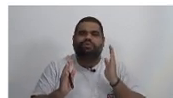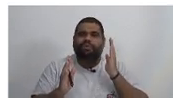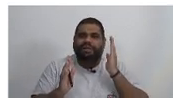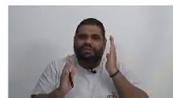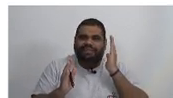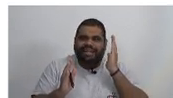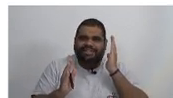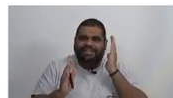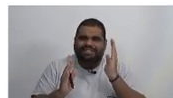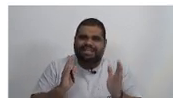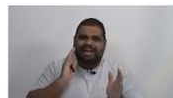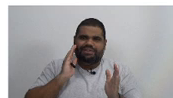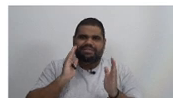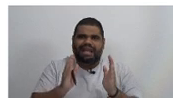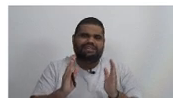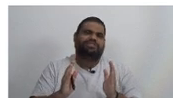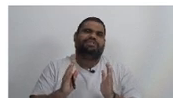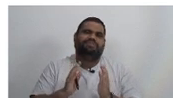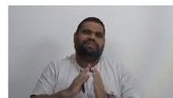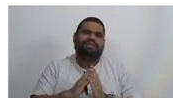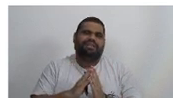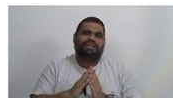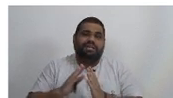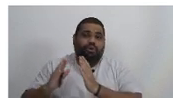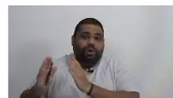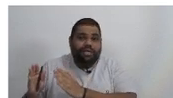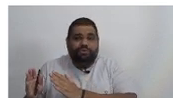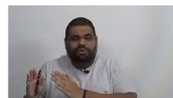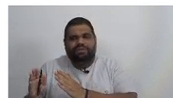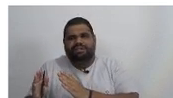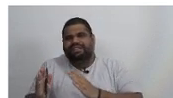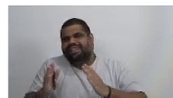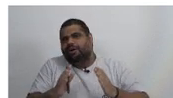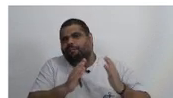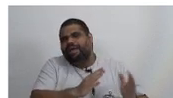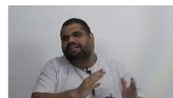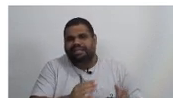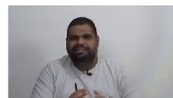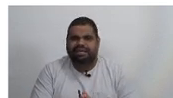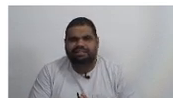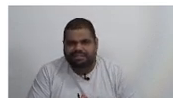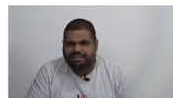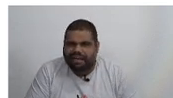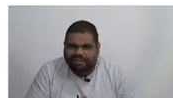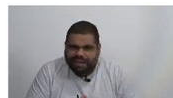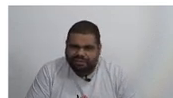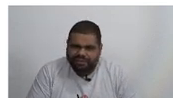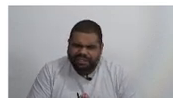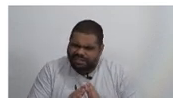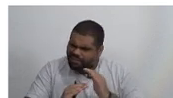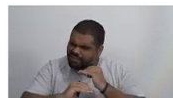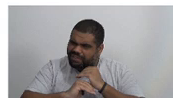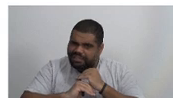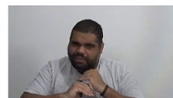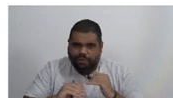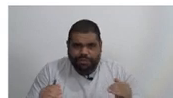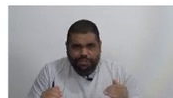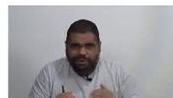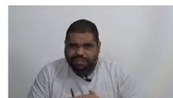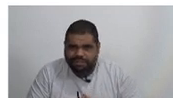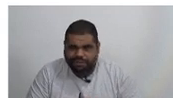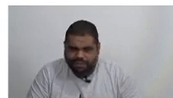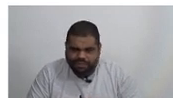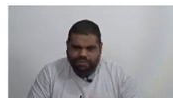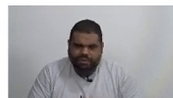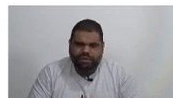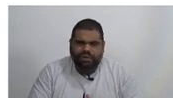domínio. O domínio está entre 0 e 7. E 8 não pertence a esse intervalo. Então, se você não